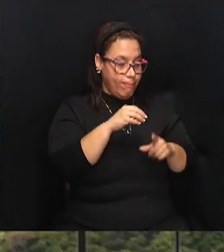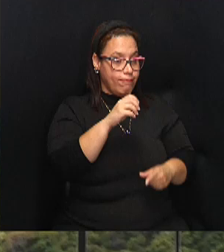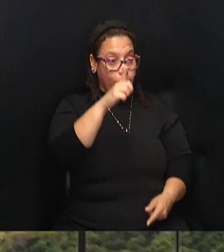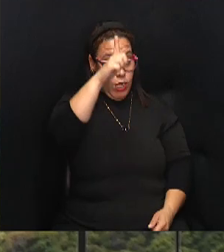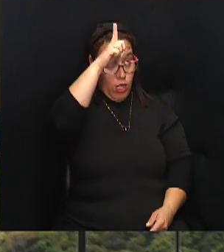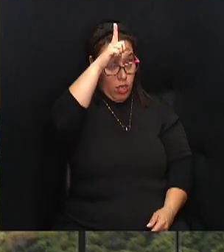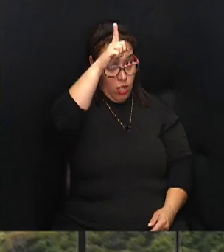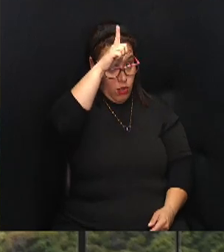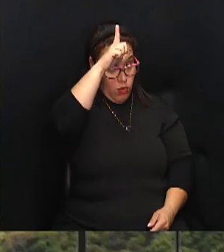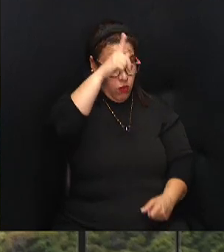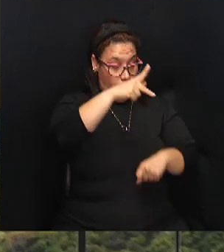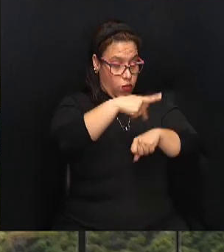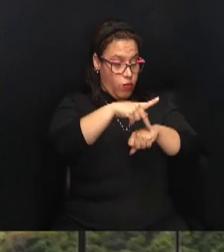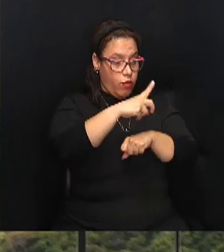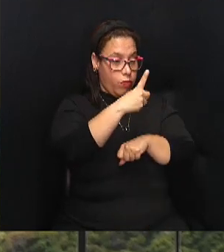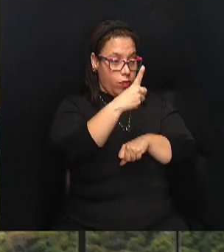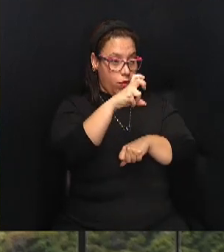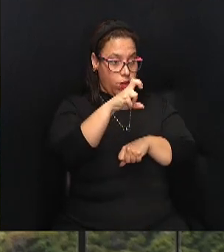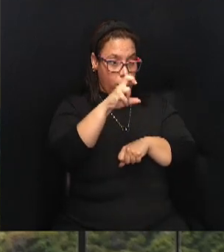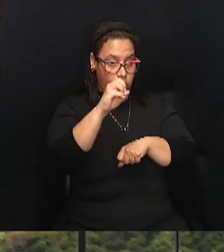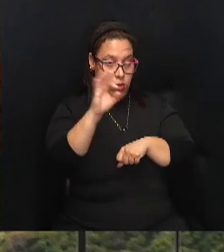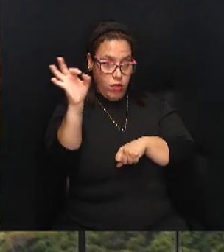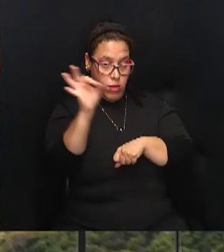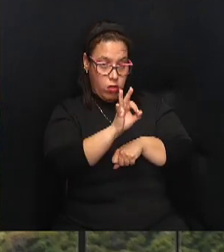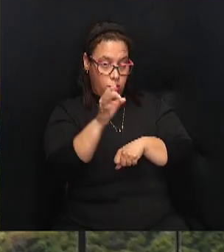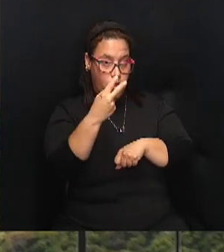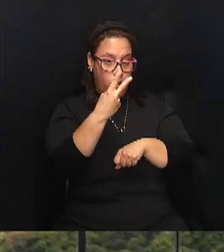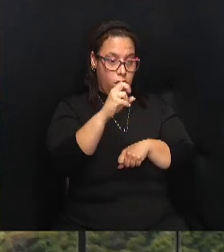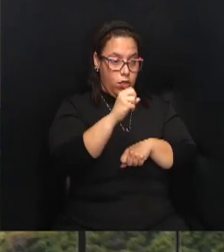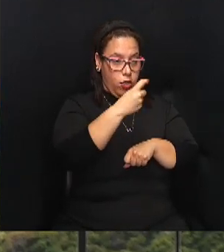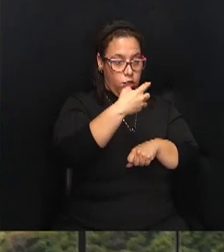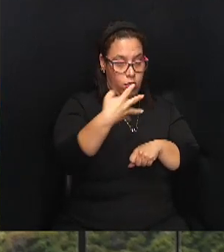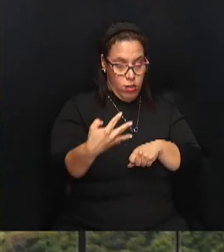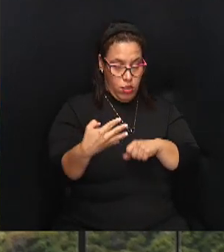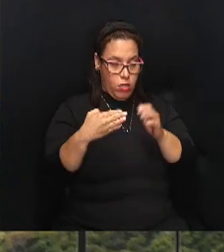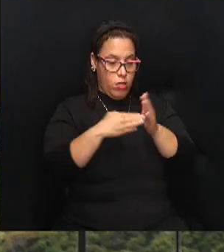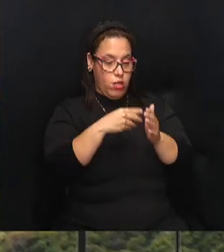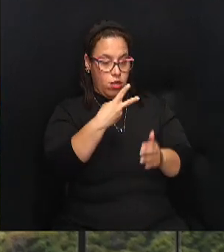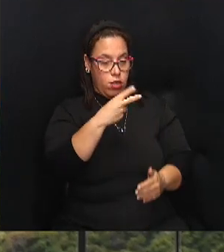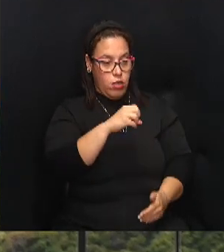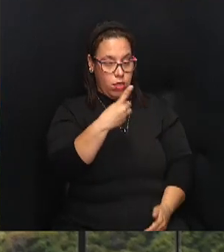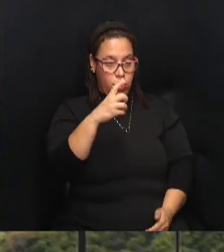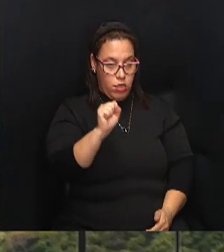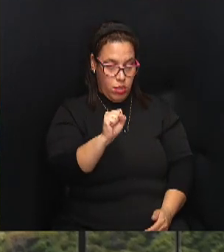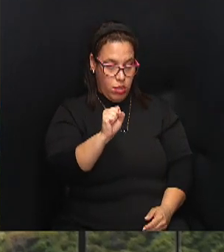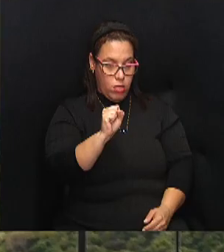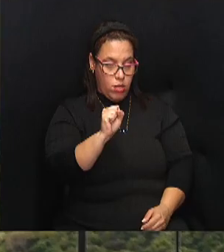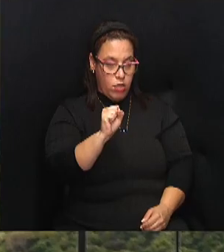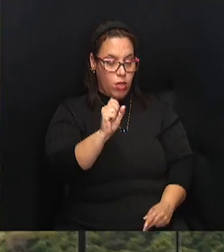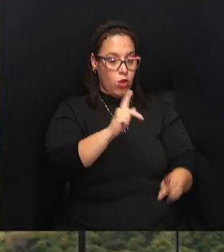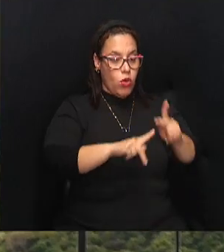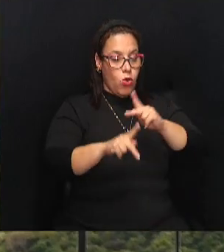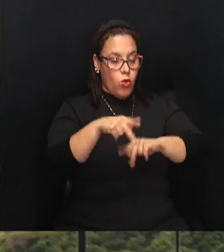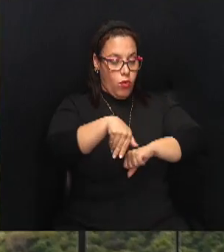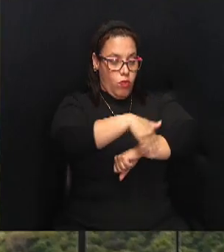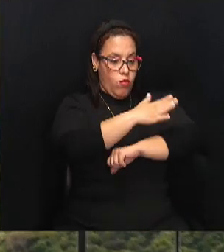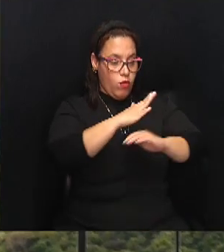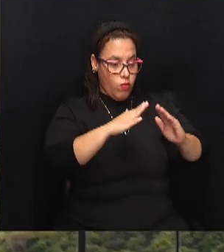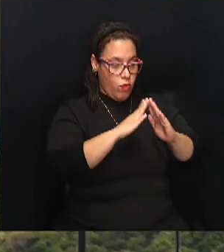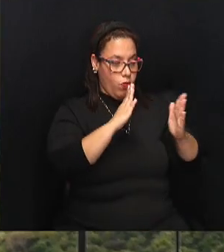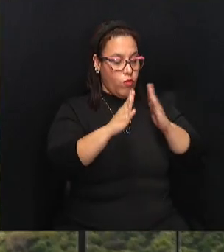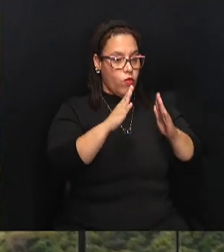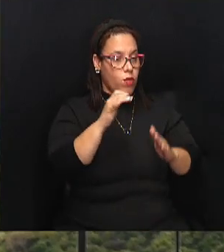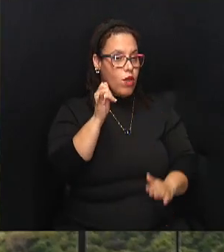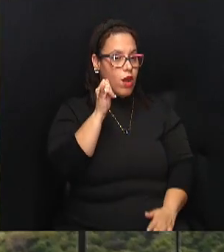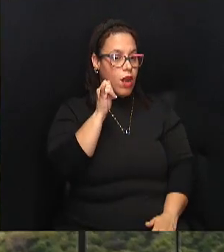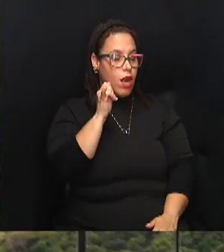houve 150% de aumento entre 2014 e 2018 de população em situação de rua. No mesmo período, na Inglaterra,